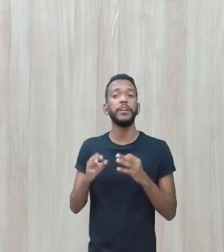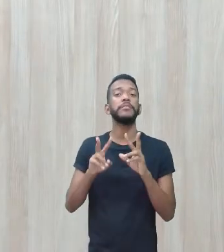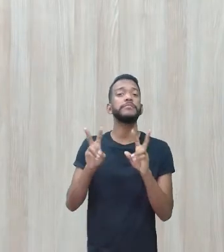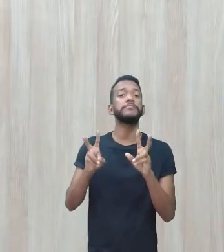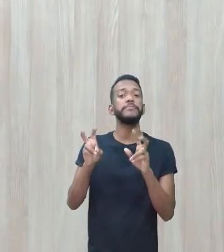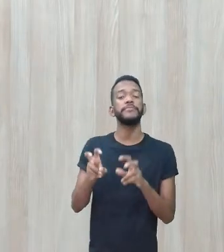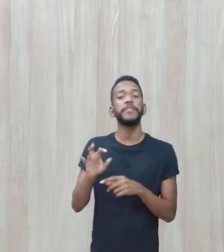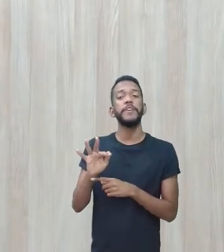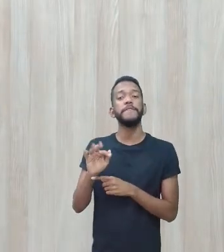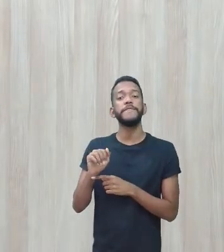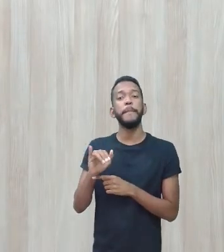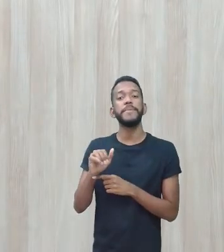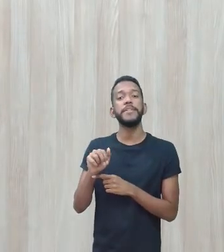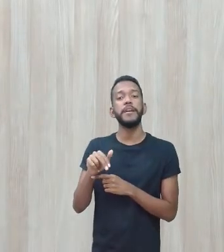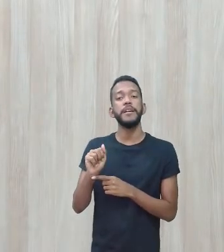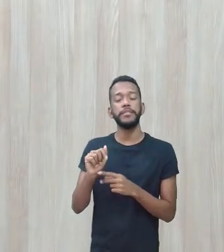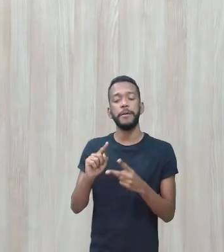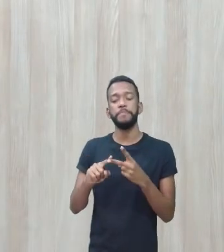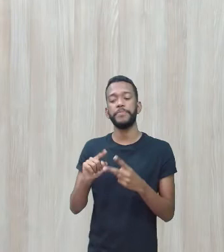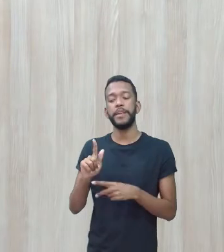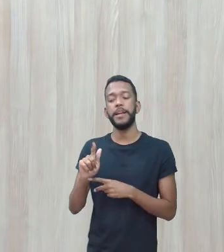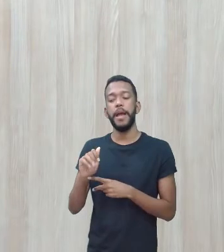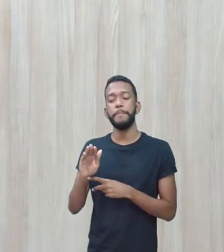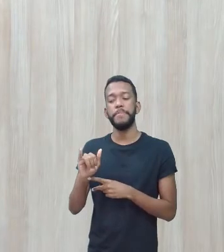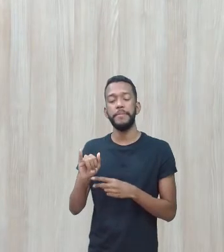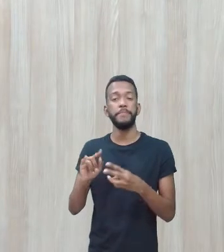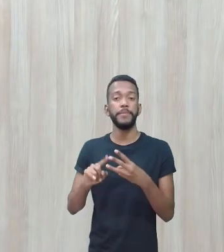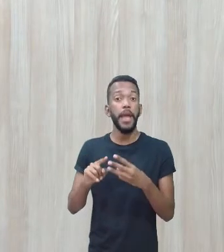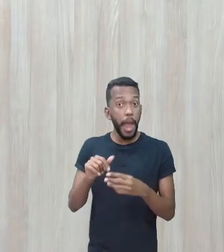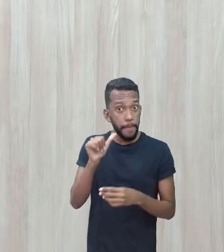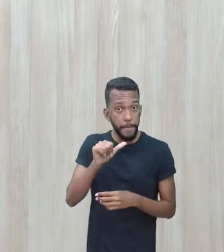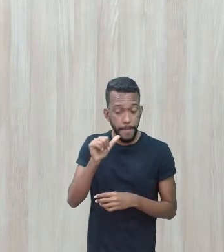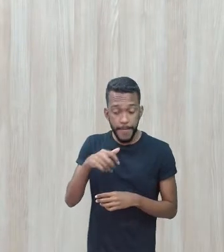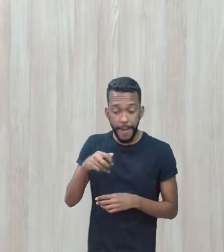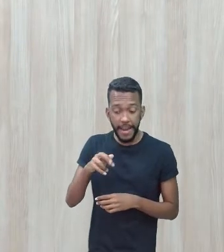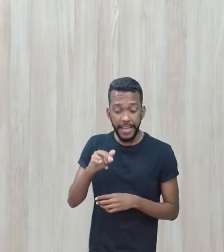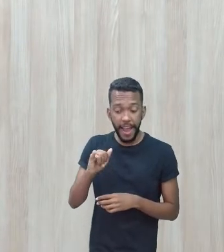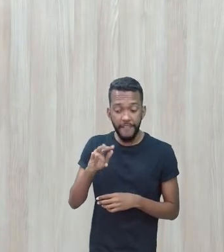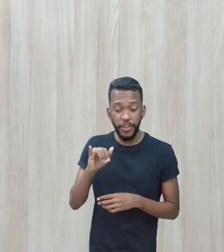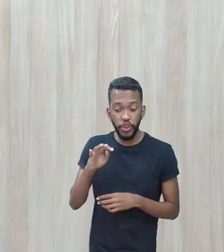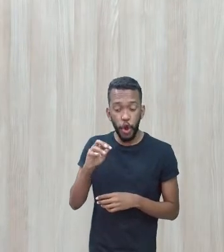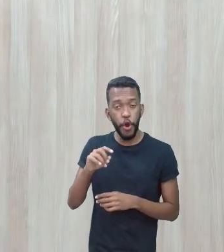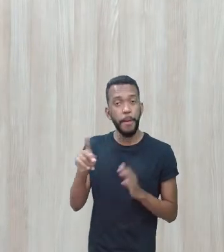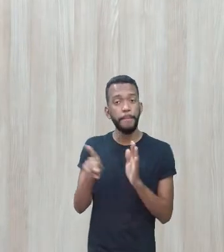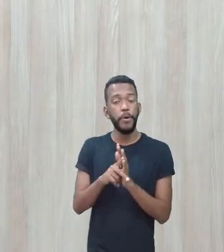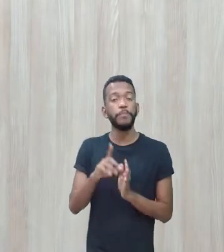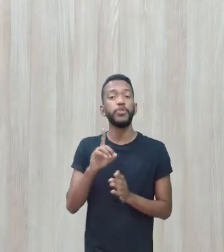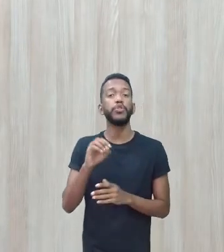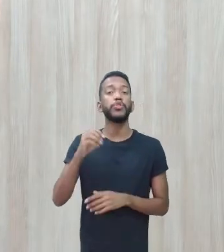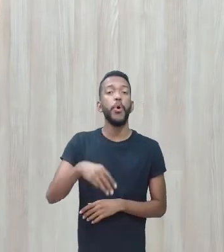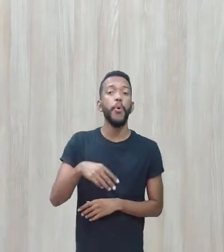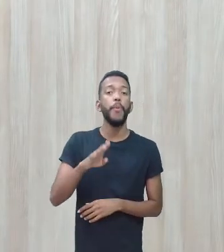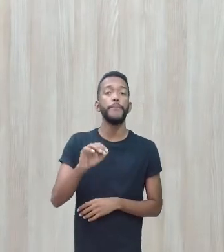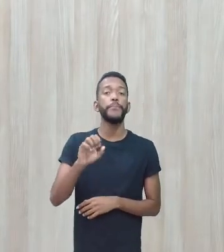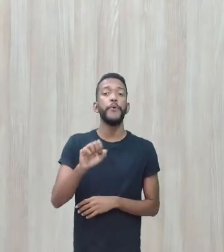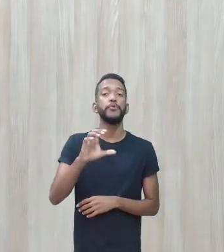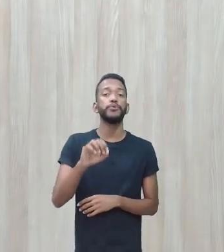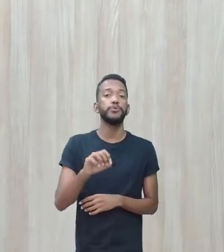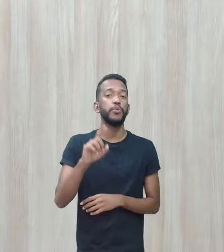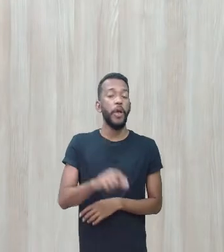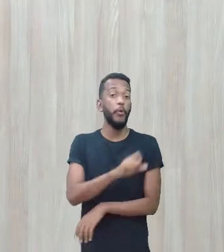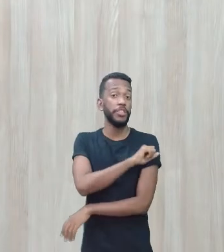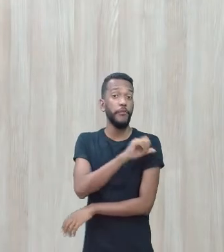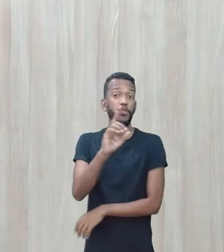Gabi e de Maria Vitória. Maria Vitória, que é do Dom Bosco, da Escola Dom Bosco, do 8º ano D. Então, um cheiro